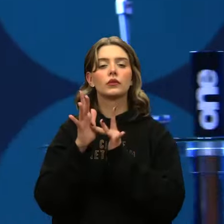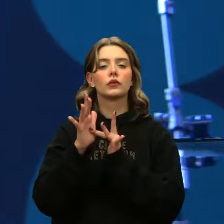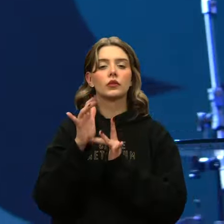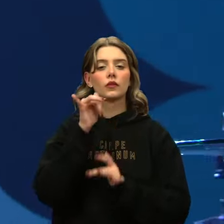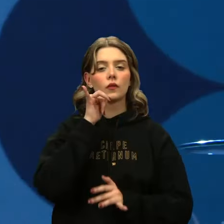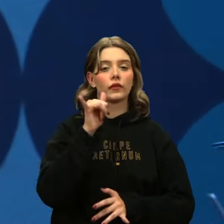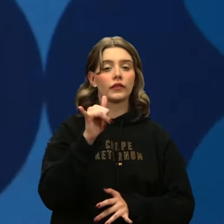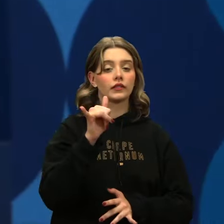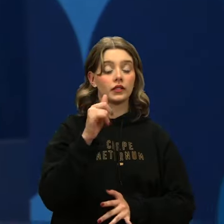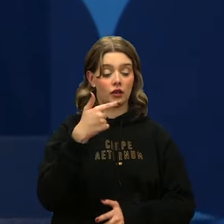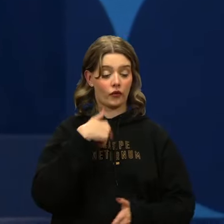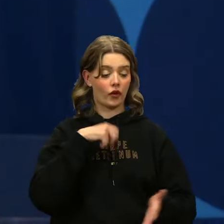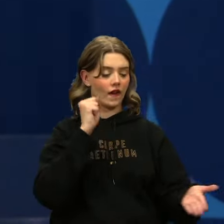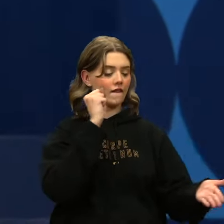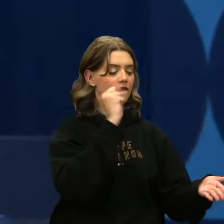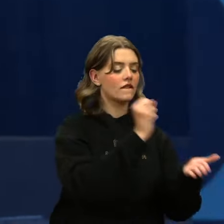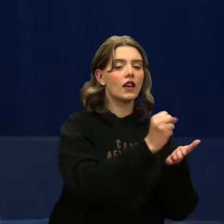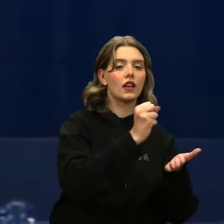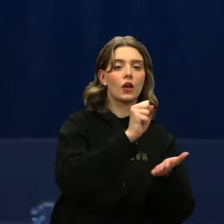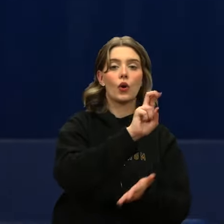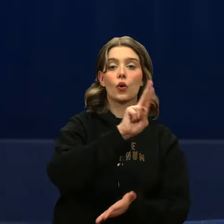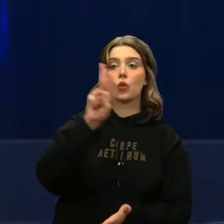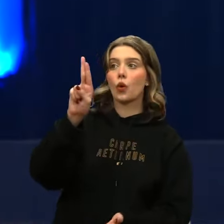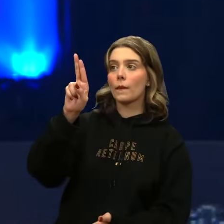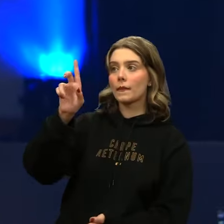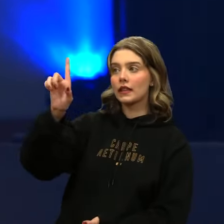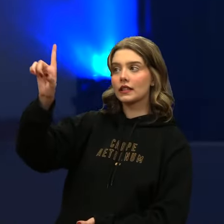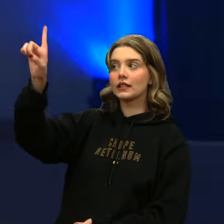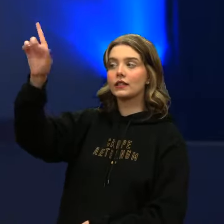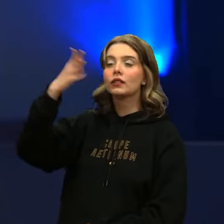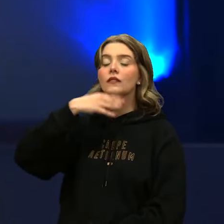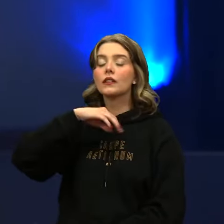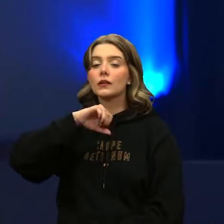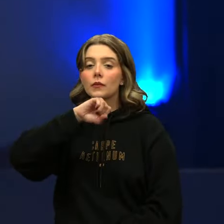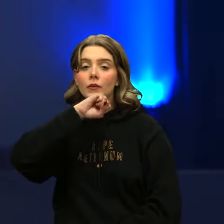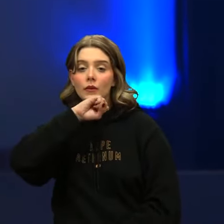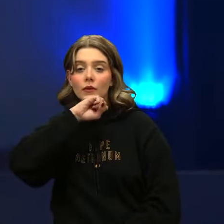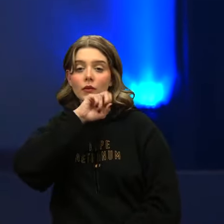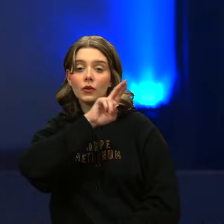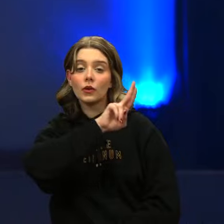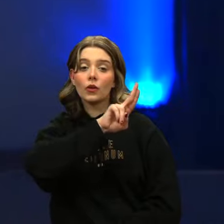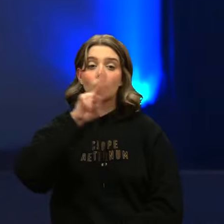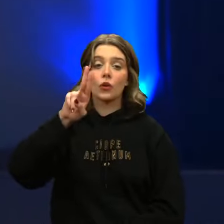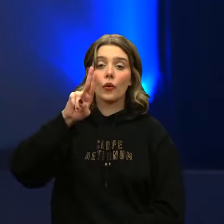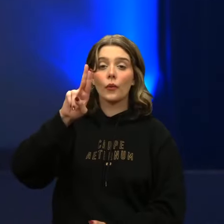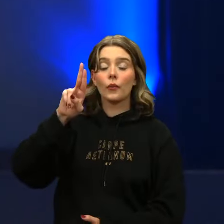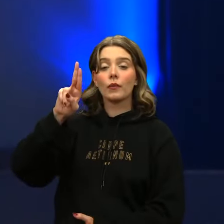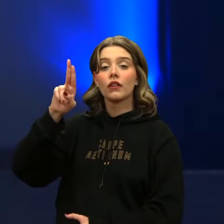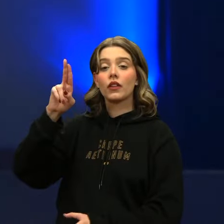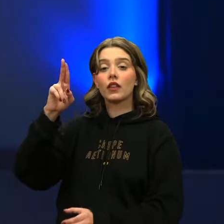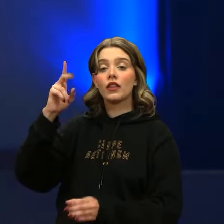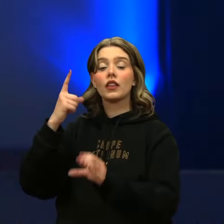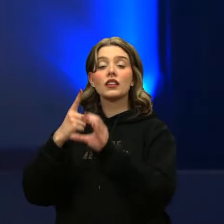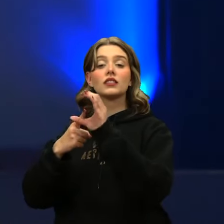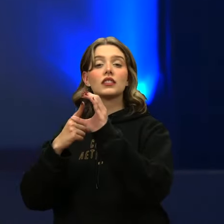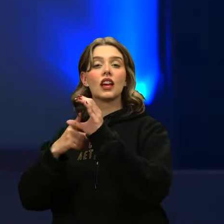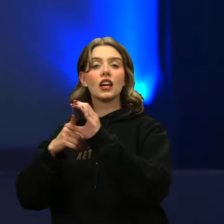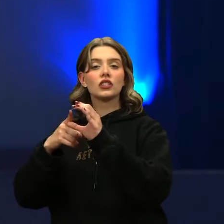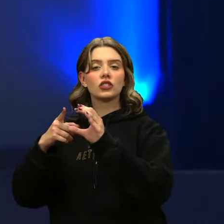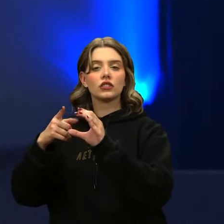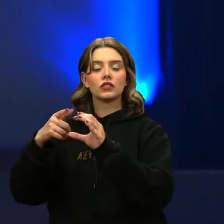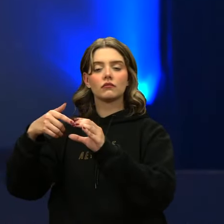vou gravar em vocês o nome do meu Pai. Eu vou gravar em vocês o nome da cidade santa, Jerusalém. Eu